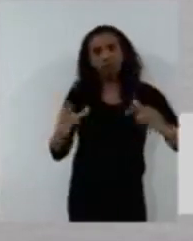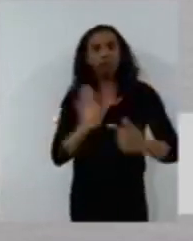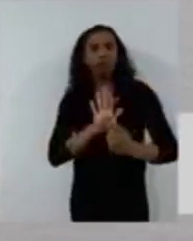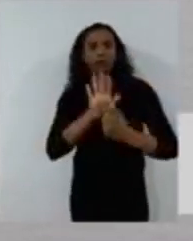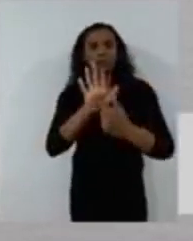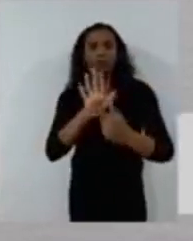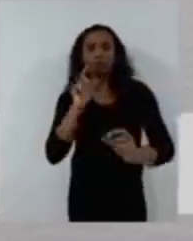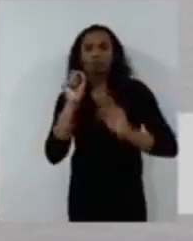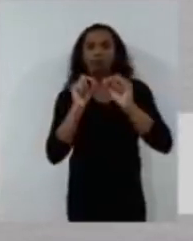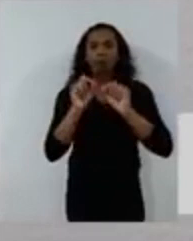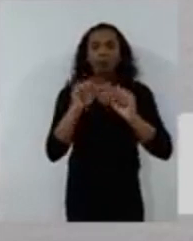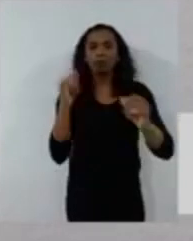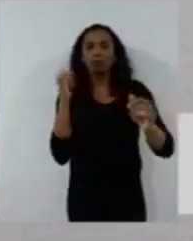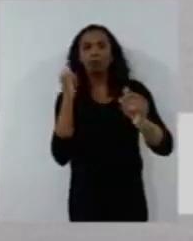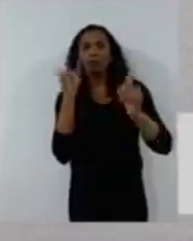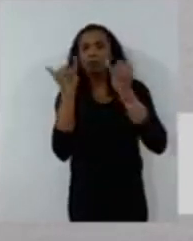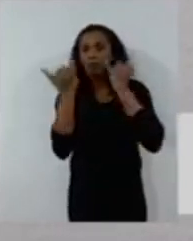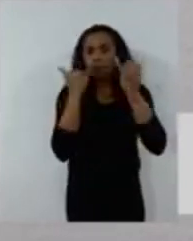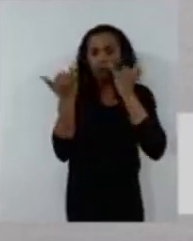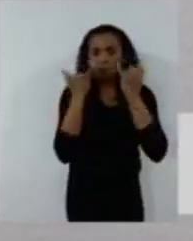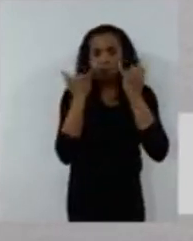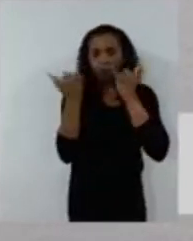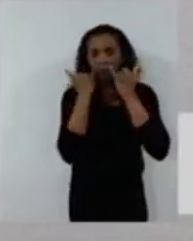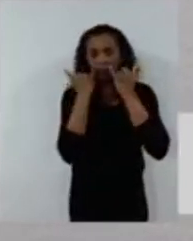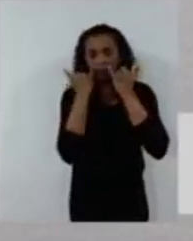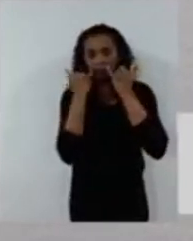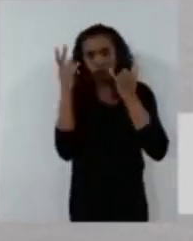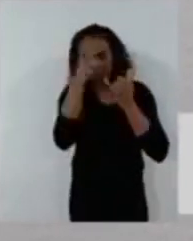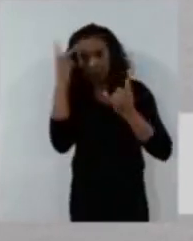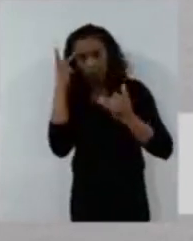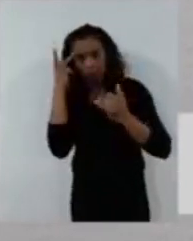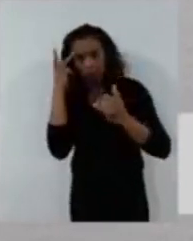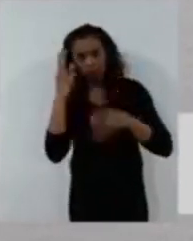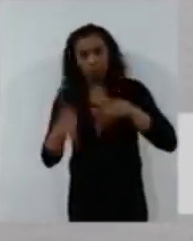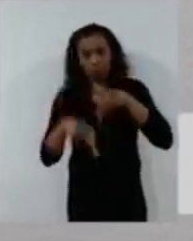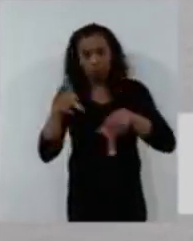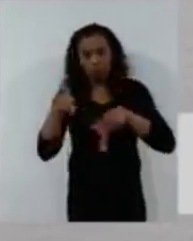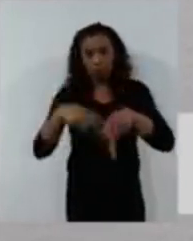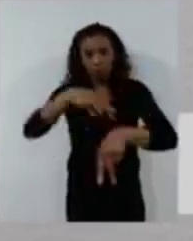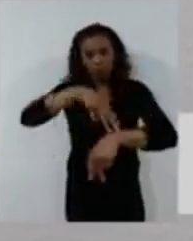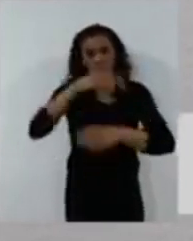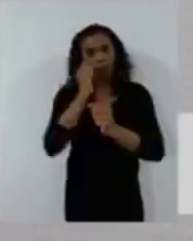informação e os moriaenses podem